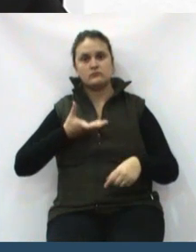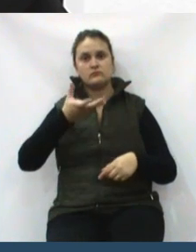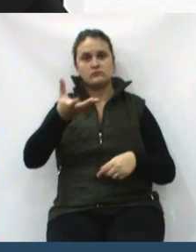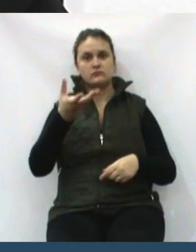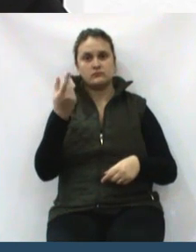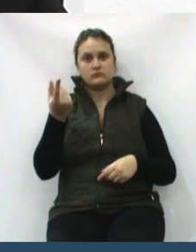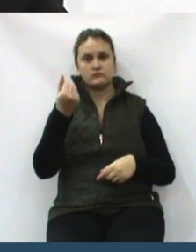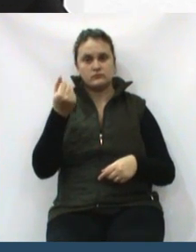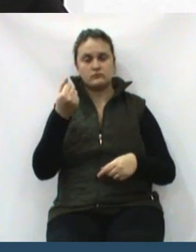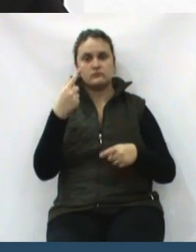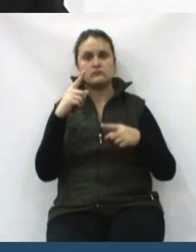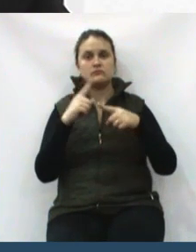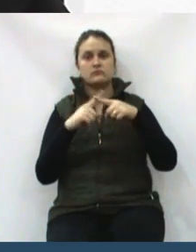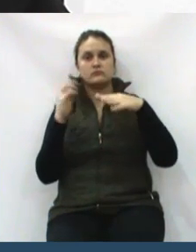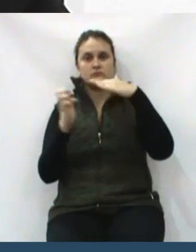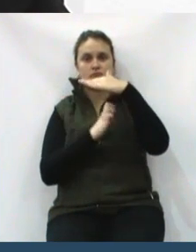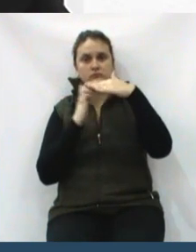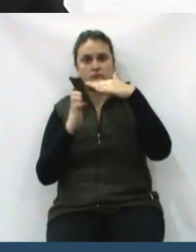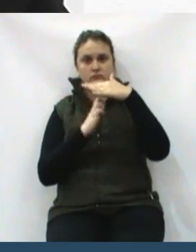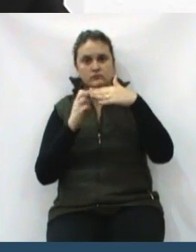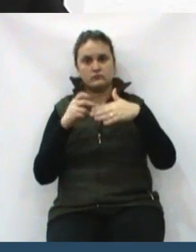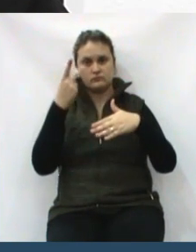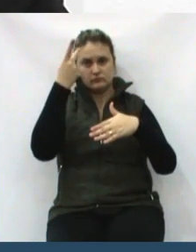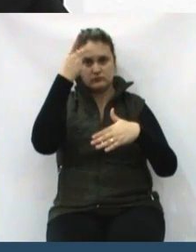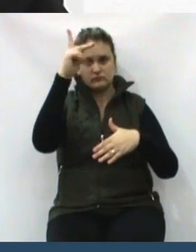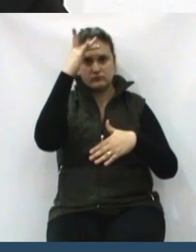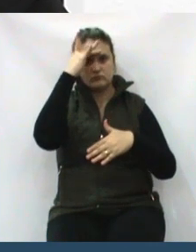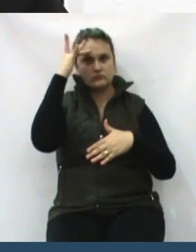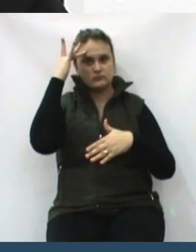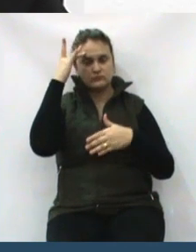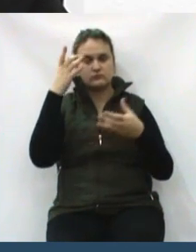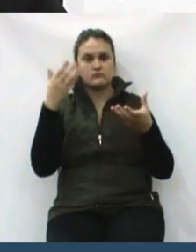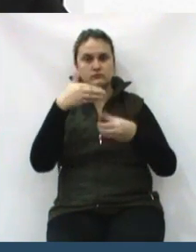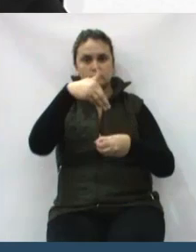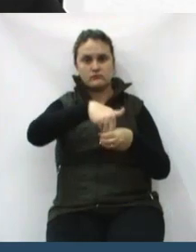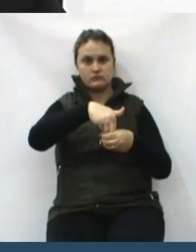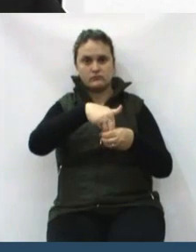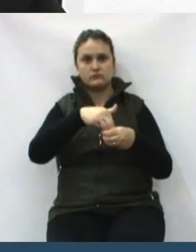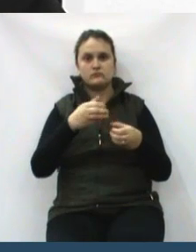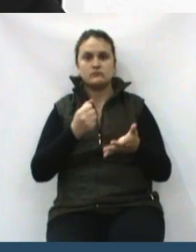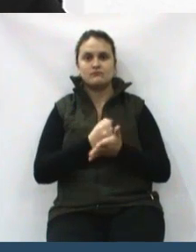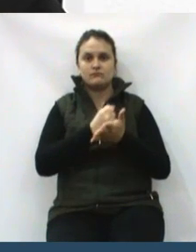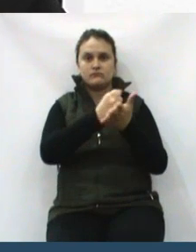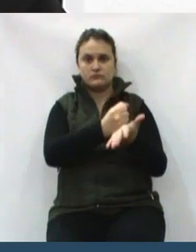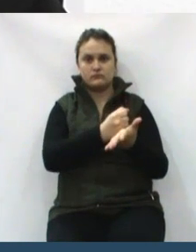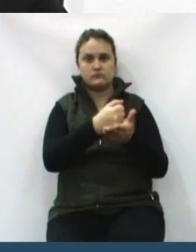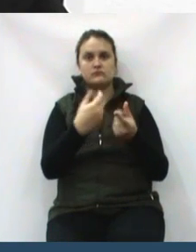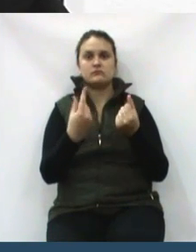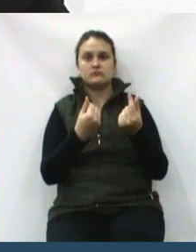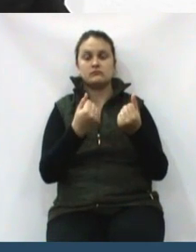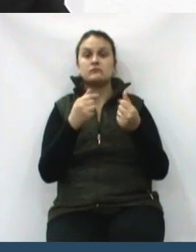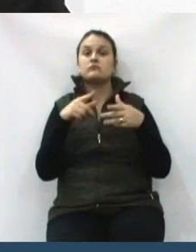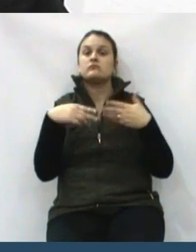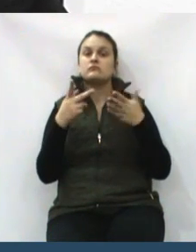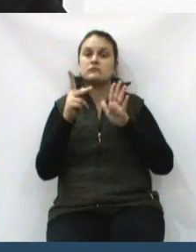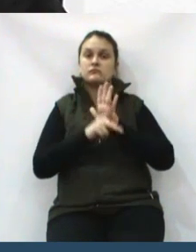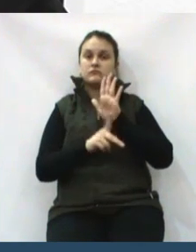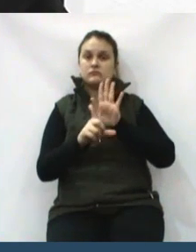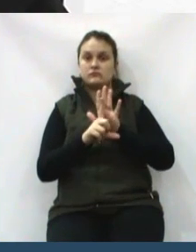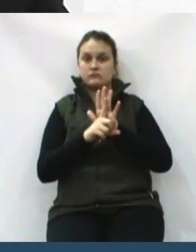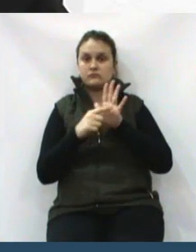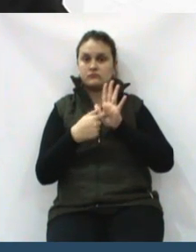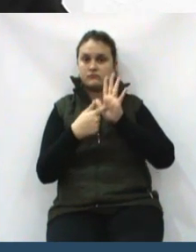doação por parte de pessoas jurídicas para campanhas eleitorais. Contudo, o projeto de lei que eu apresentei